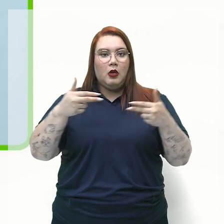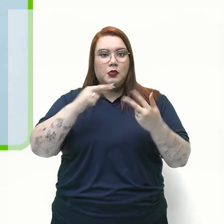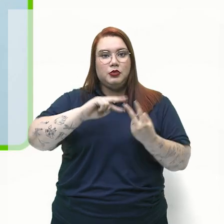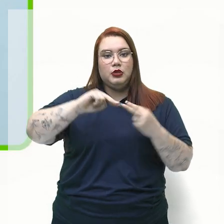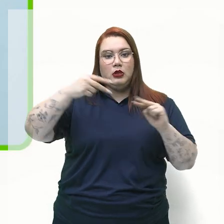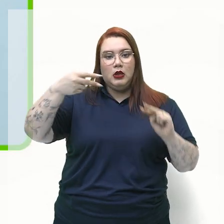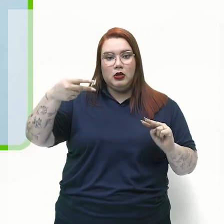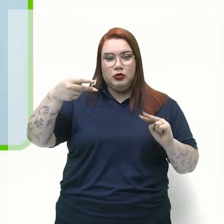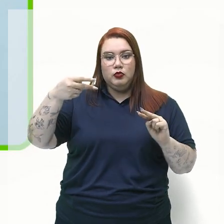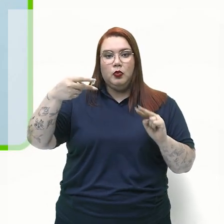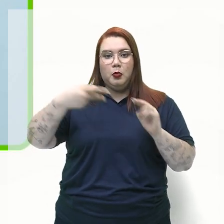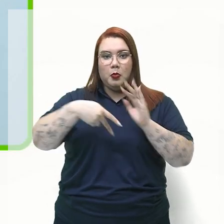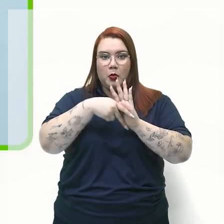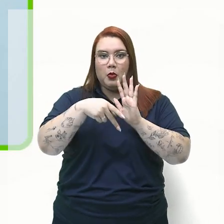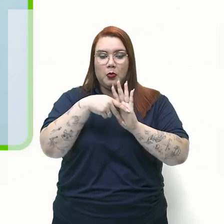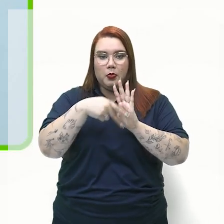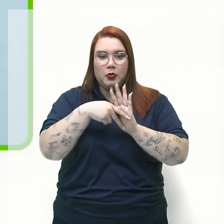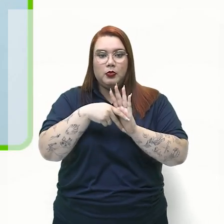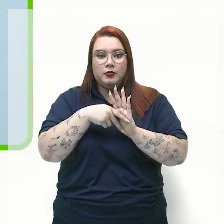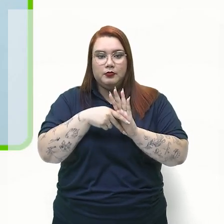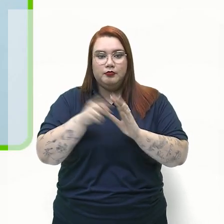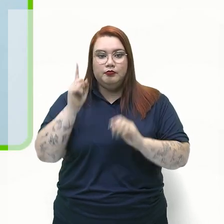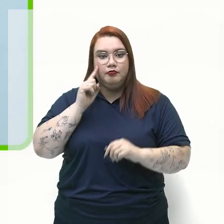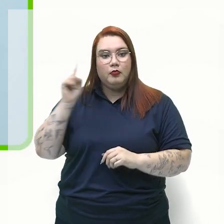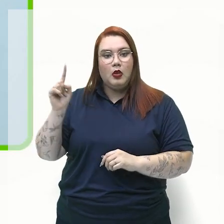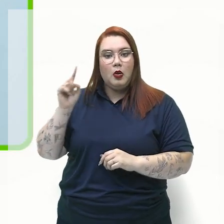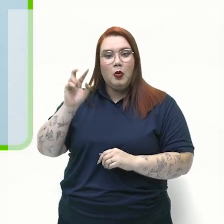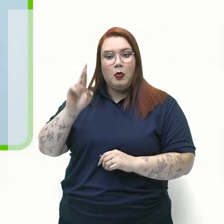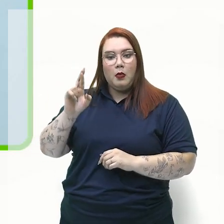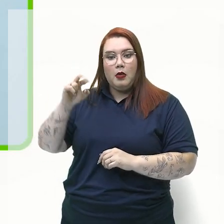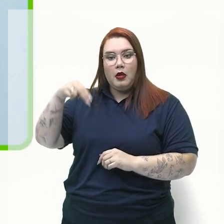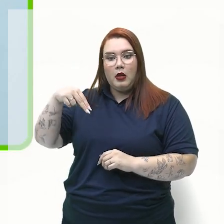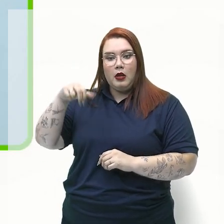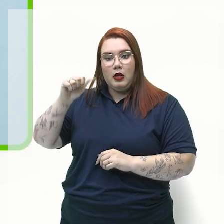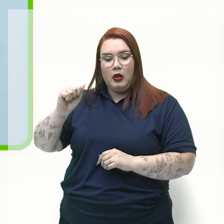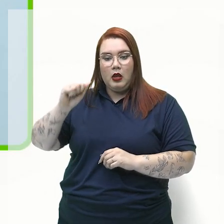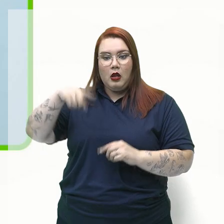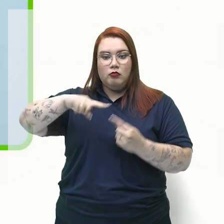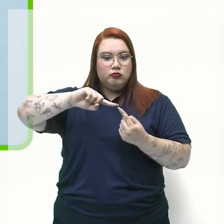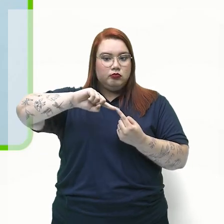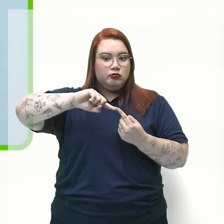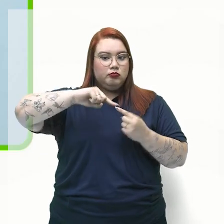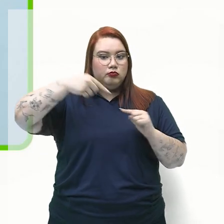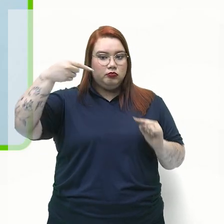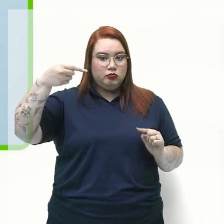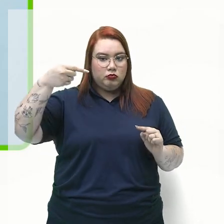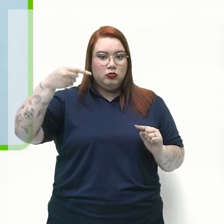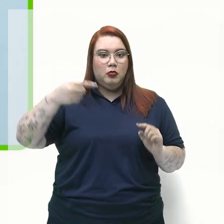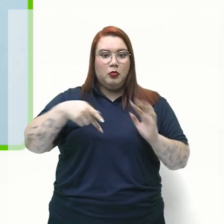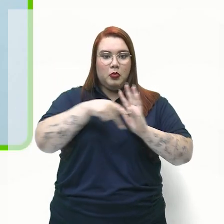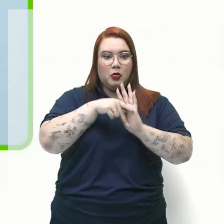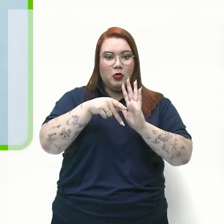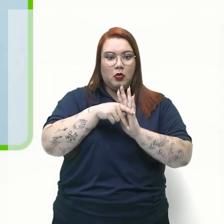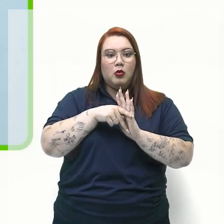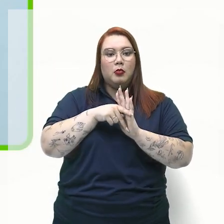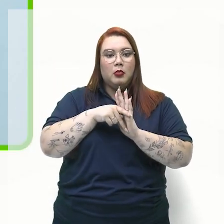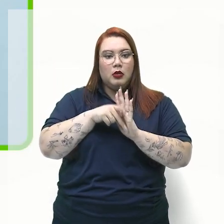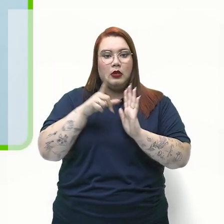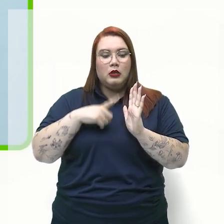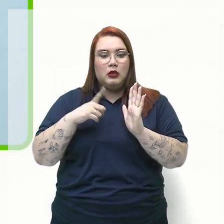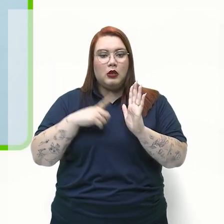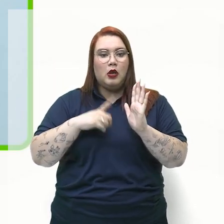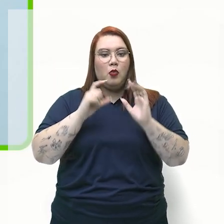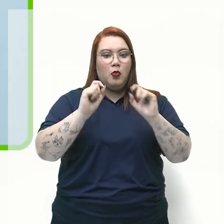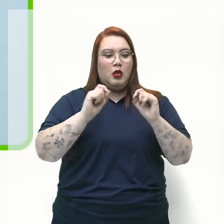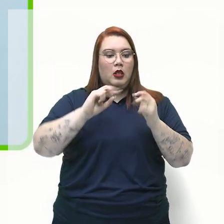desse vírus, né? A gente vê aqui, ó, o RNA, o ácido ribonucleico do vírus, produz uma cópia